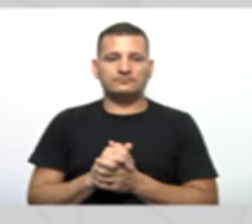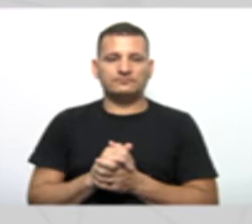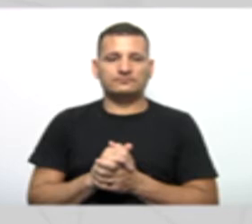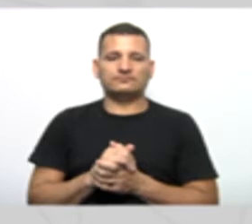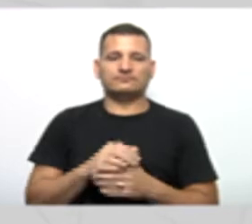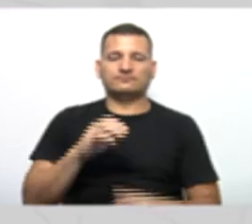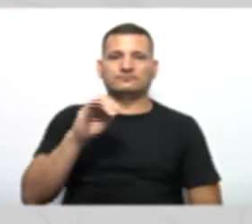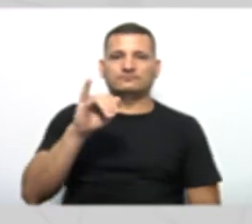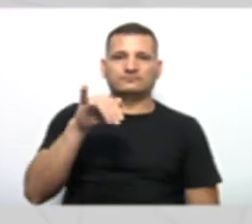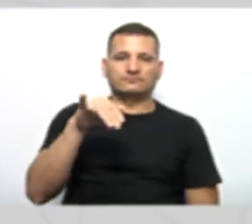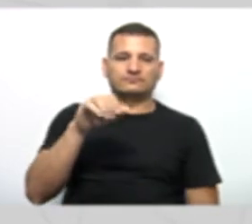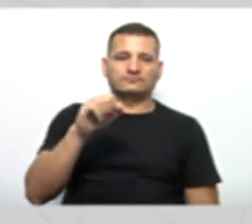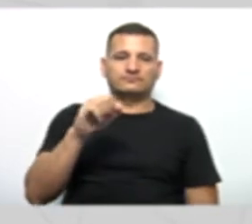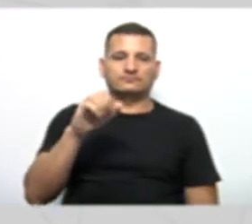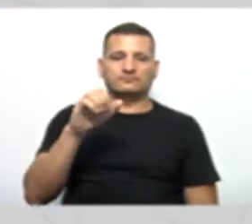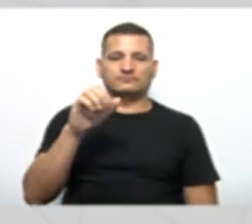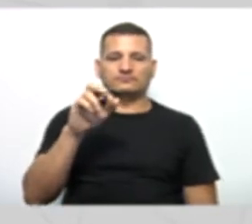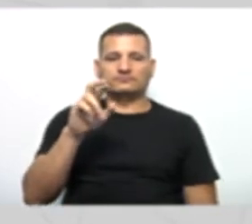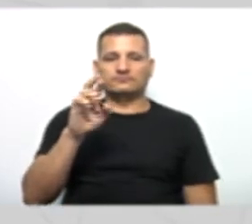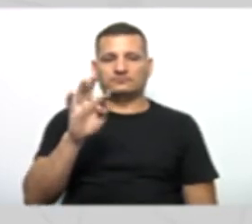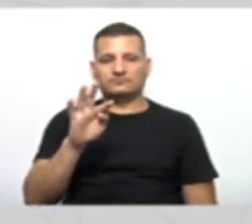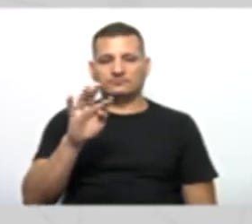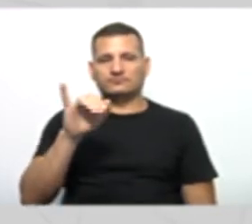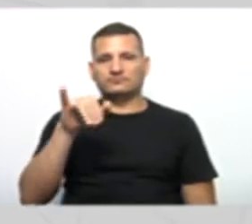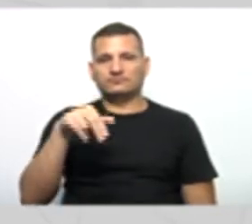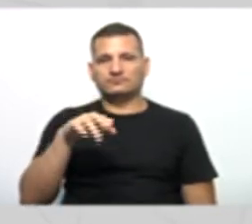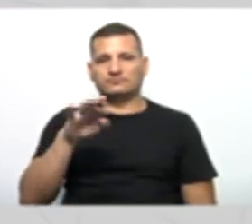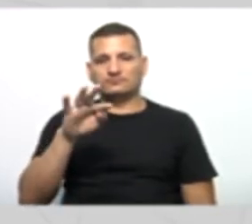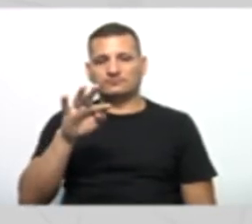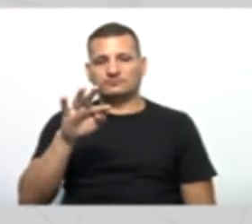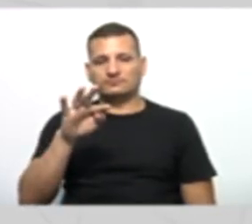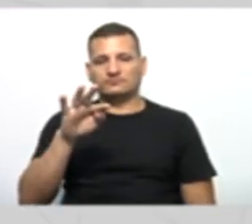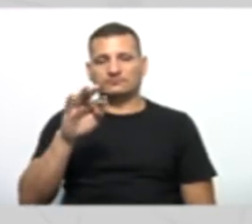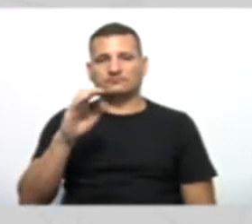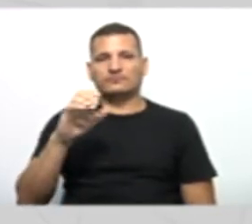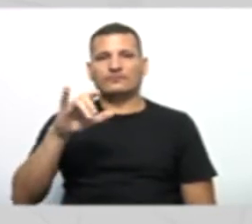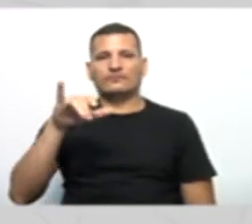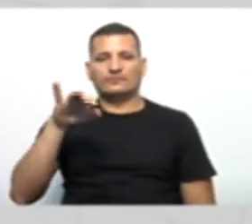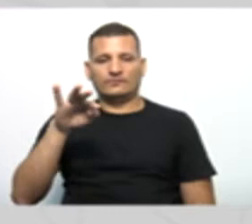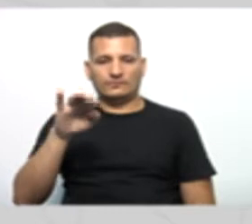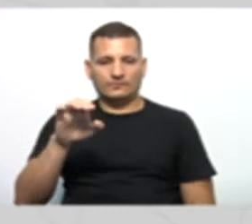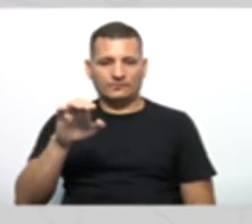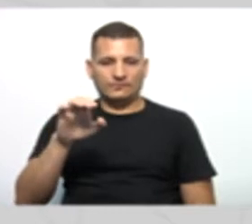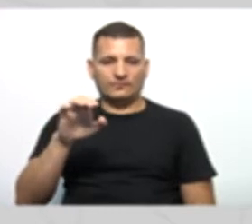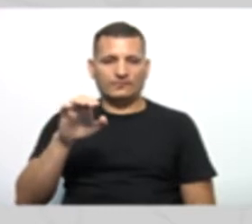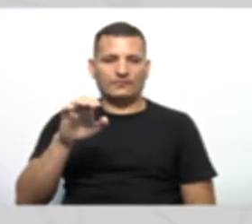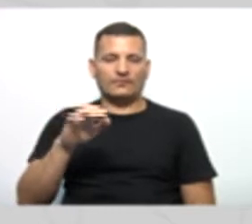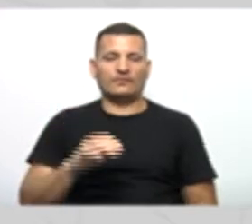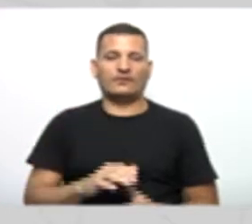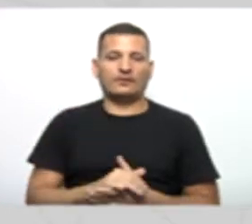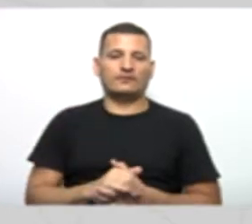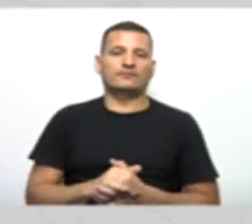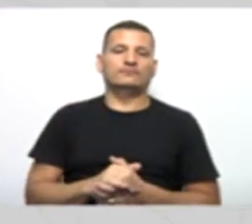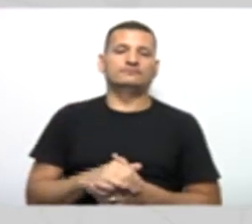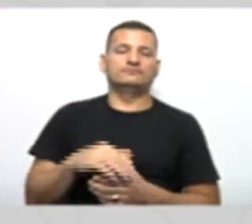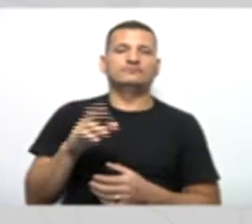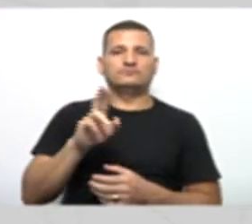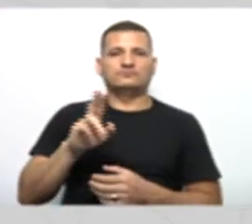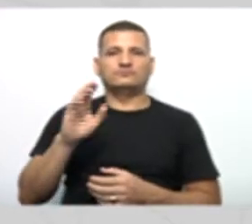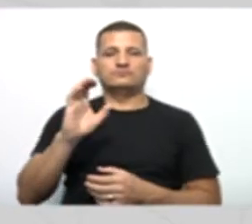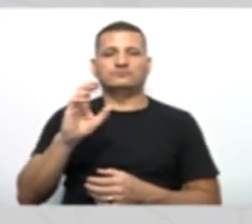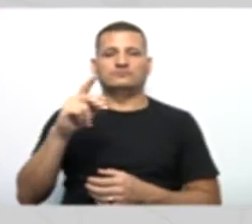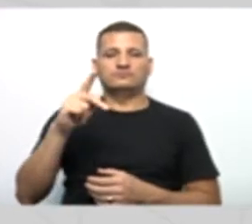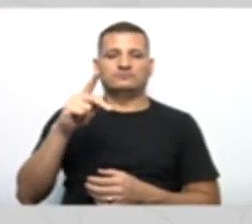insert into cliente, ou seja, nós vamos inserir algo na tabela cliente, nós vamos utilizar as posições